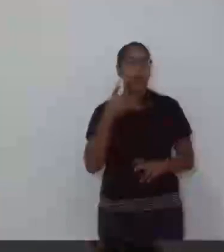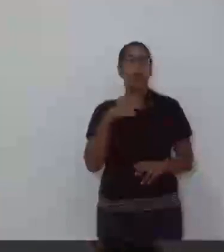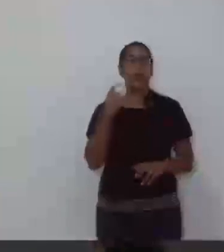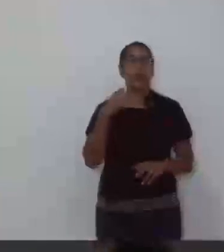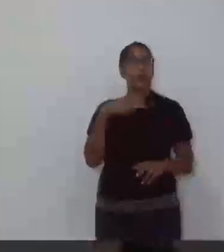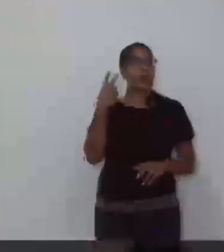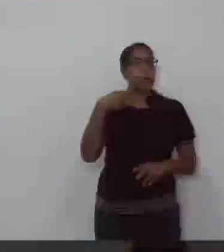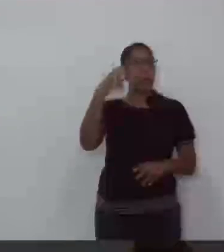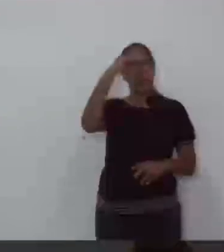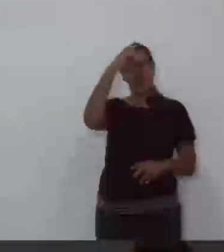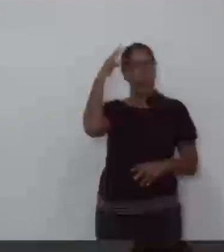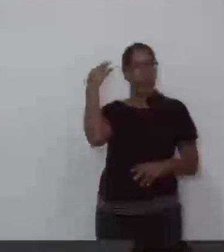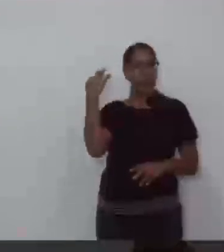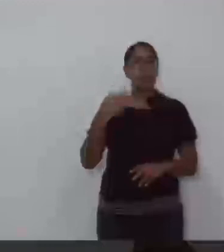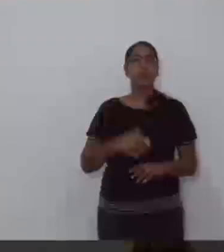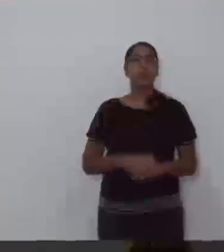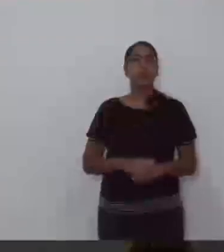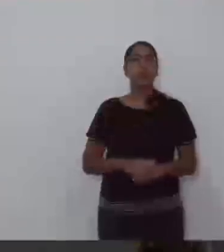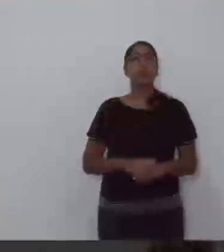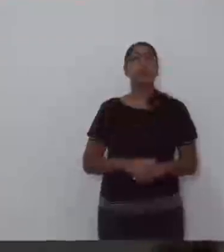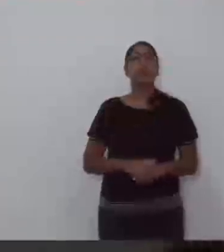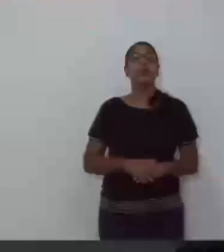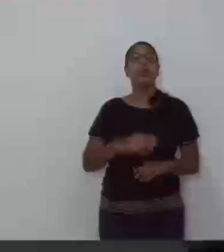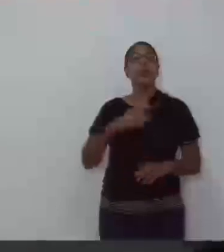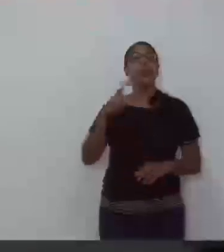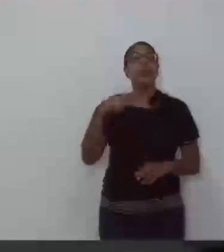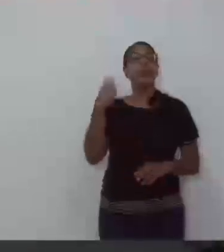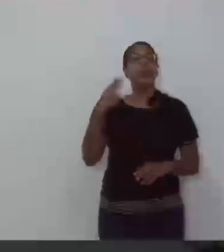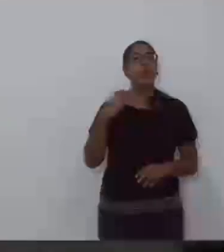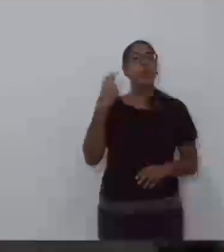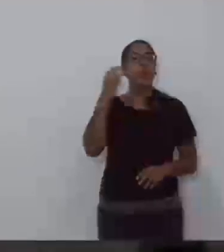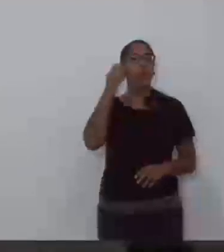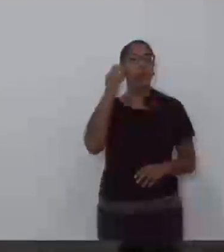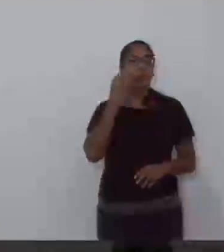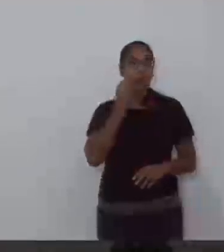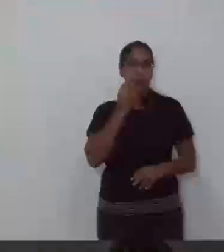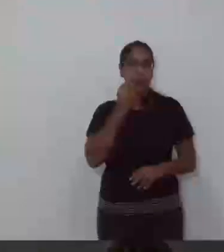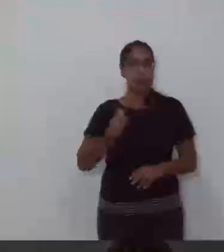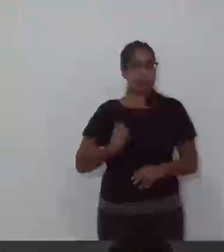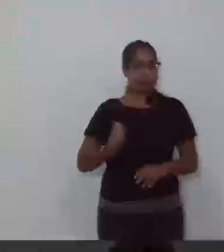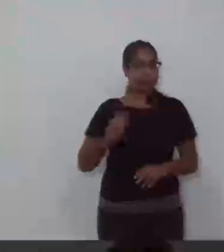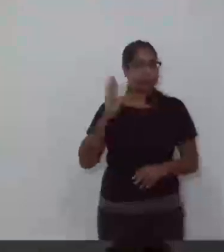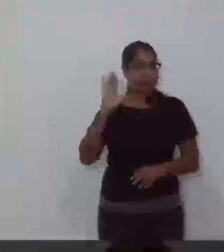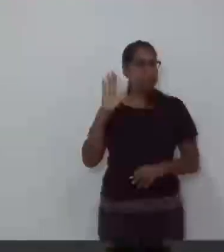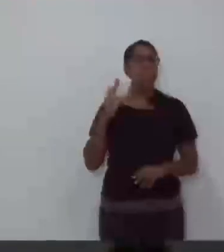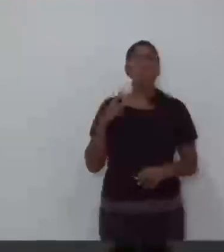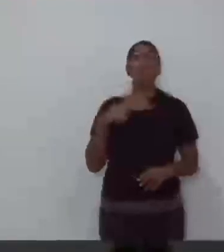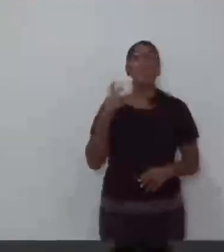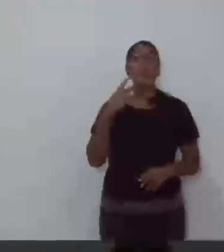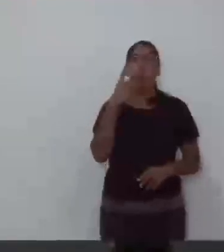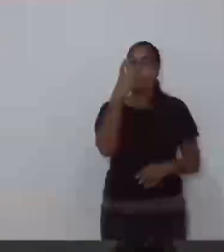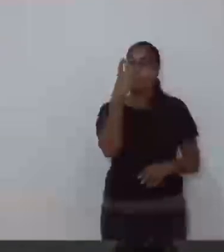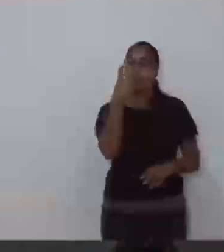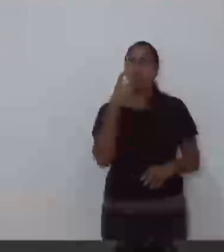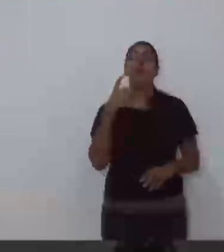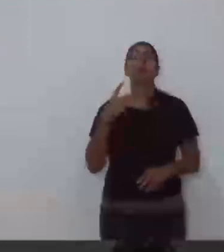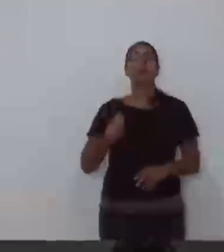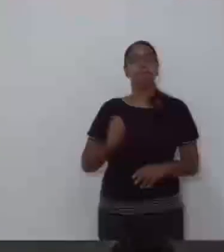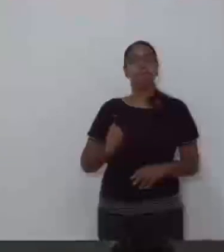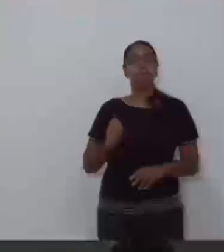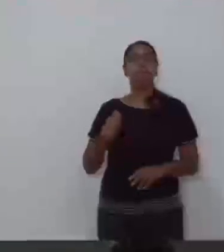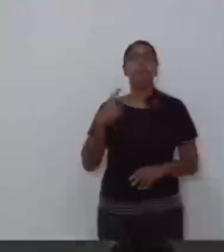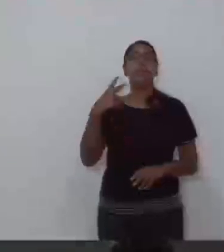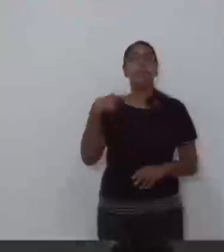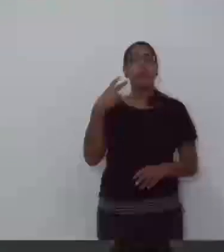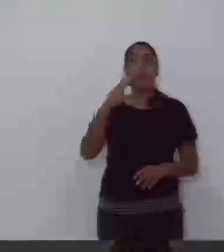Bittar. Presente. Vereador Geraldinho Canguçu. Presente. Vereador Marcos Ferraz. Presente. Vereador Nil